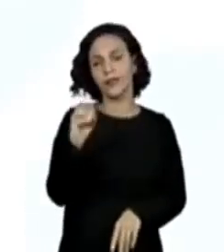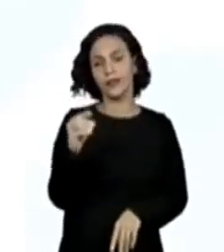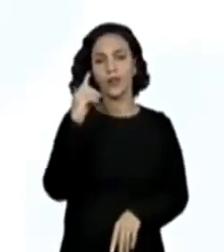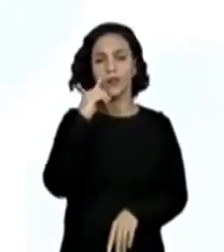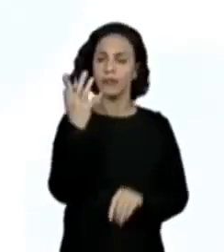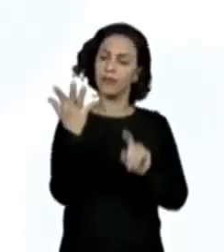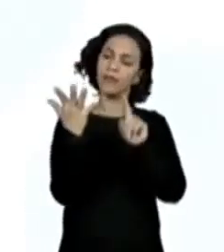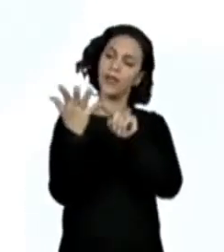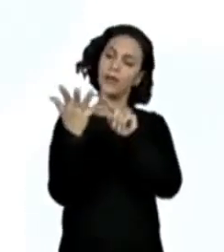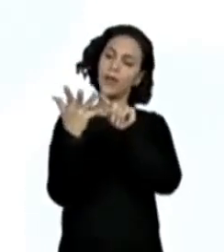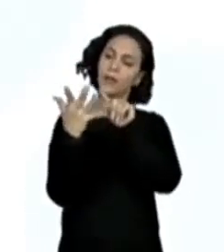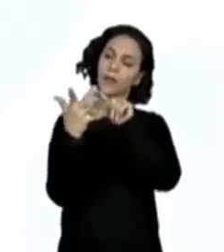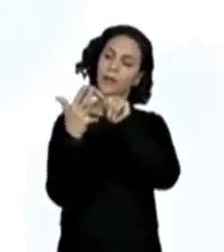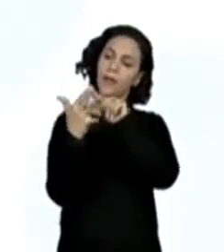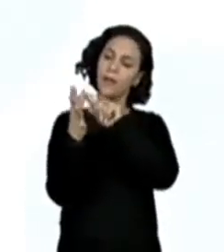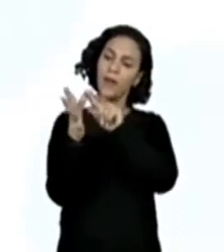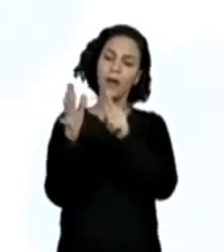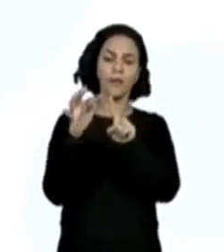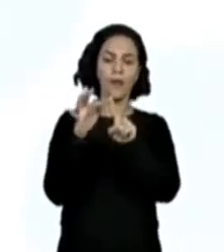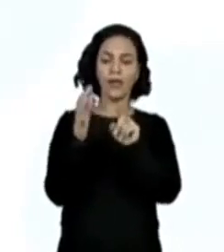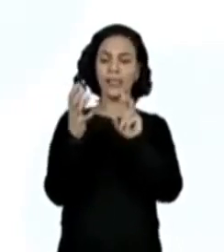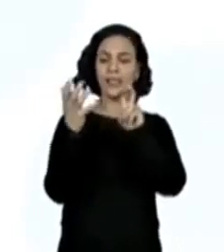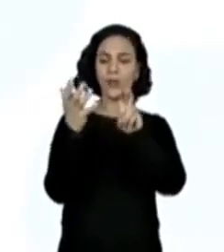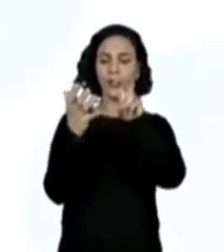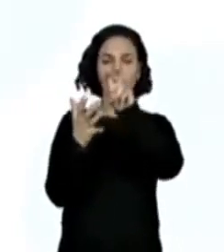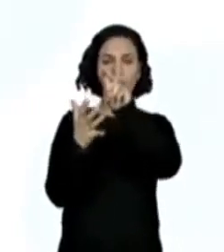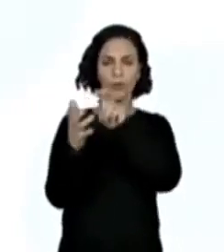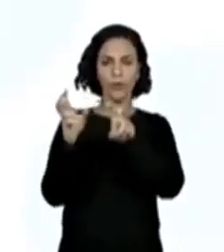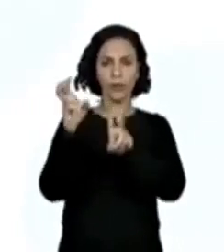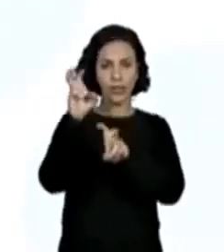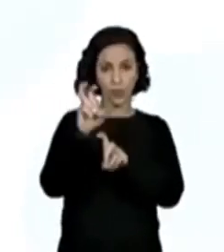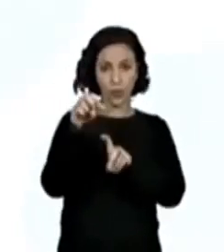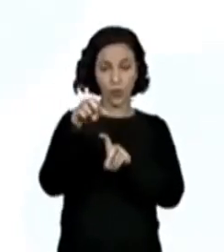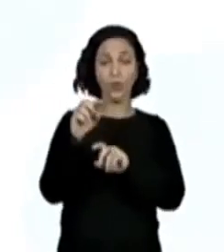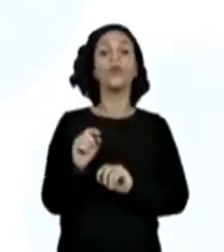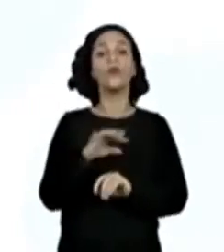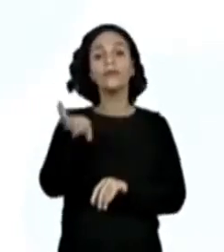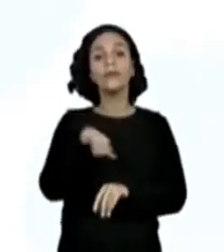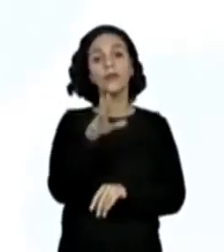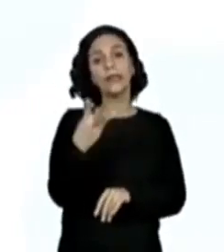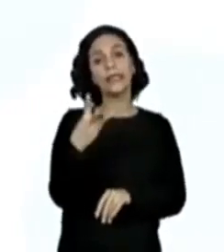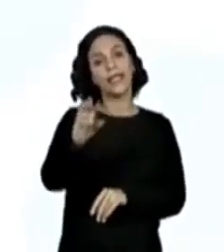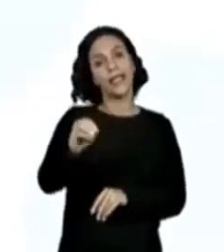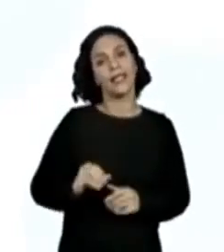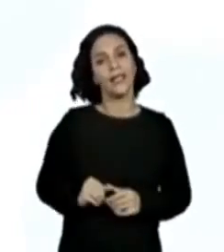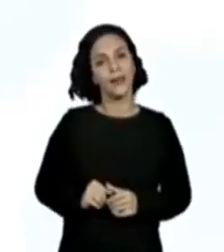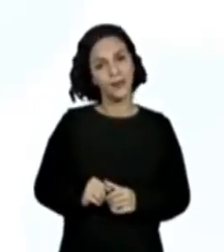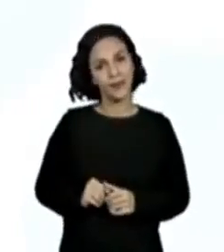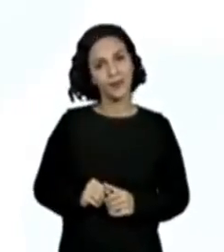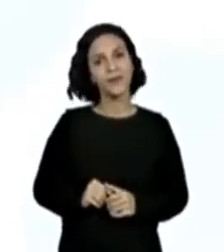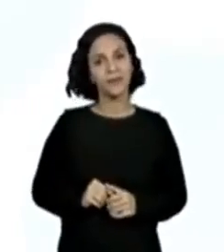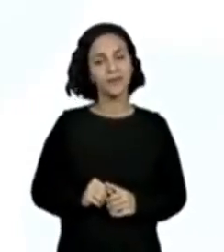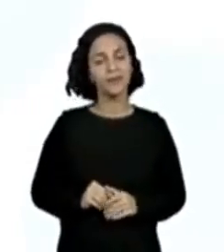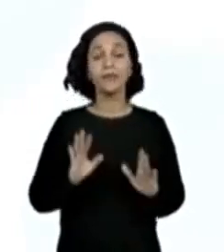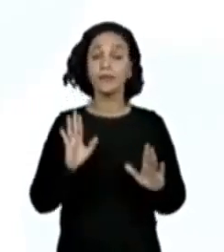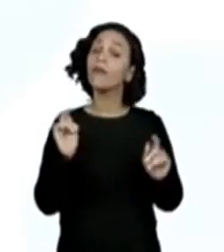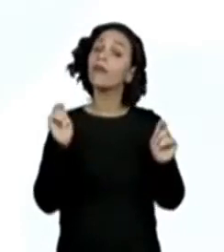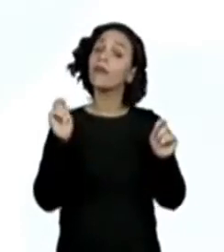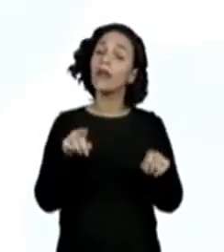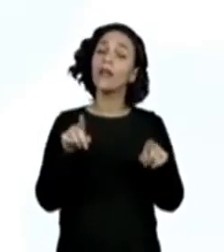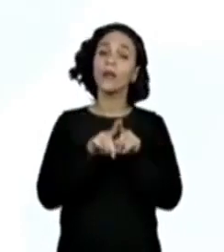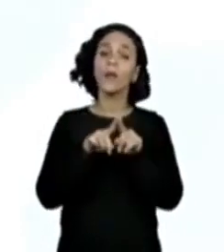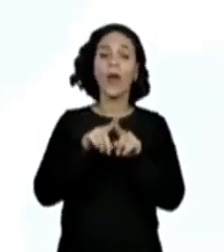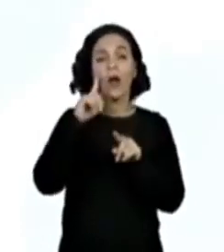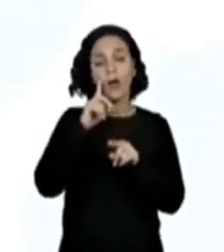5 mais 5 mais 5 mais 5 mais 5 é igual a 30. Ou dá pra gente ir contando de